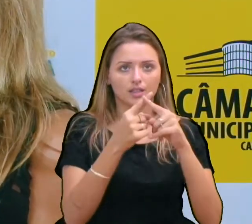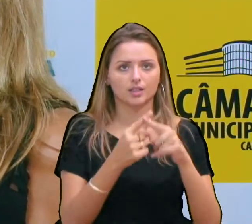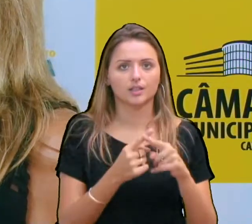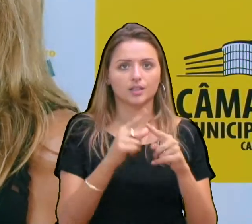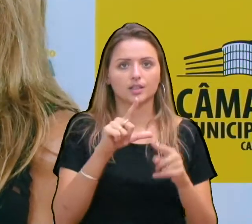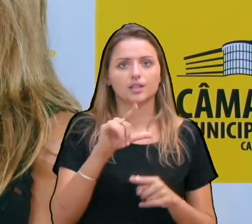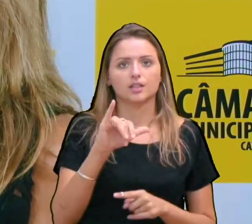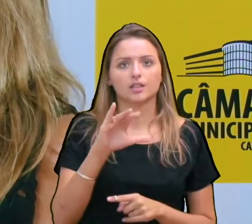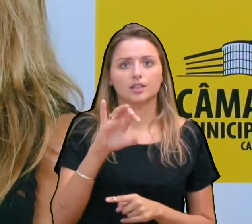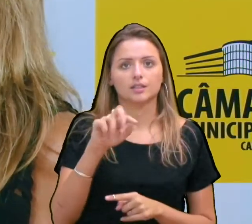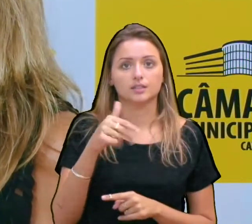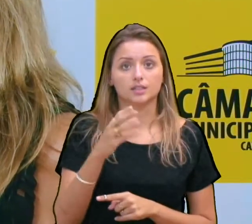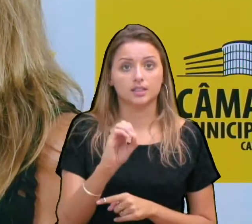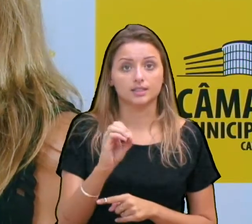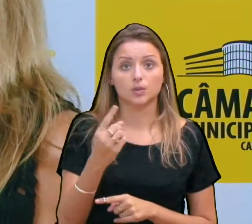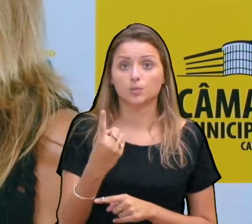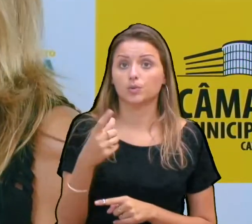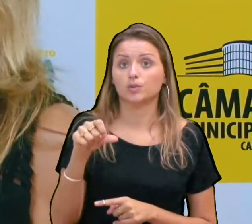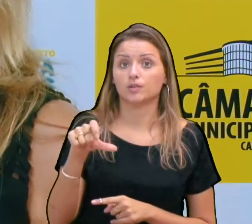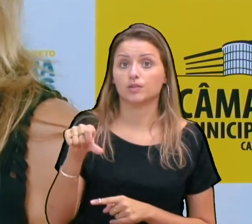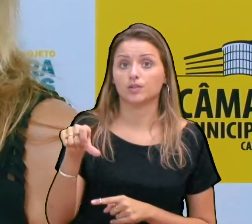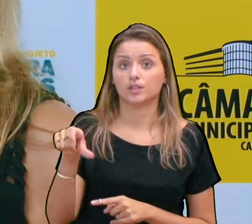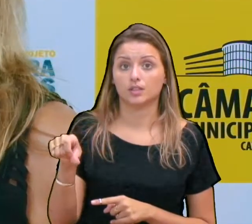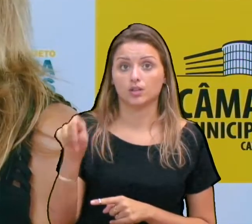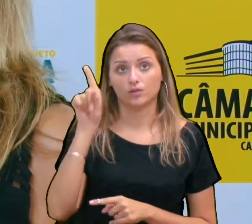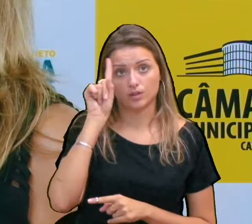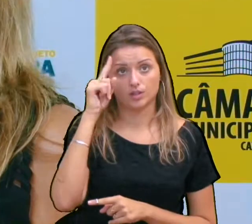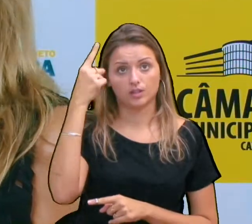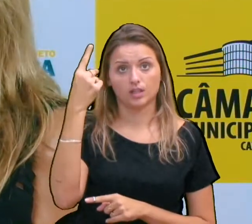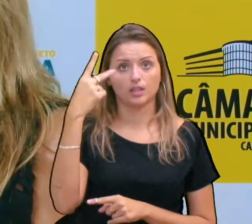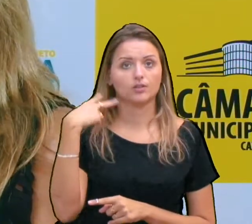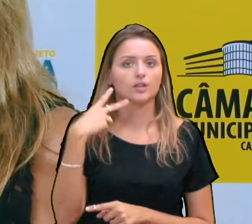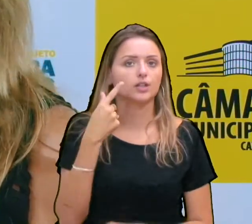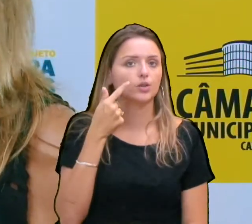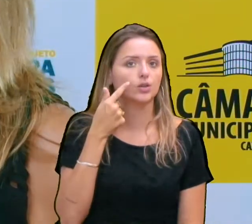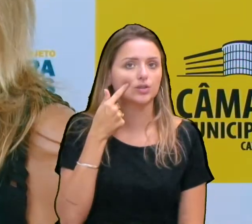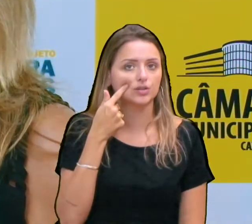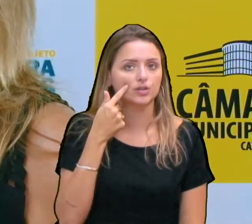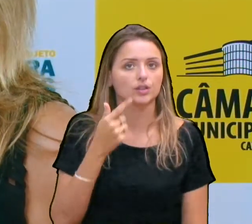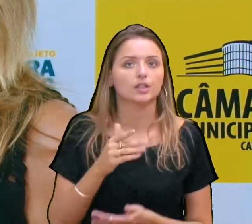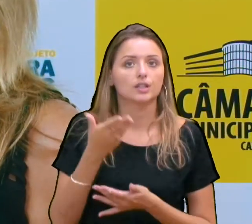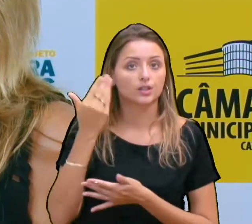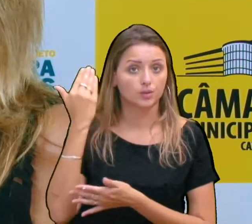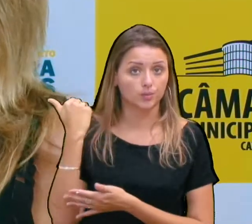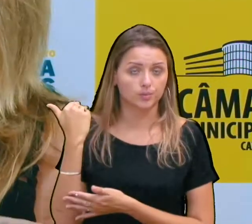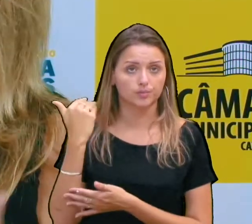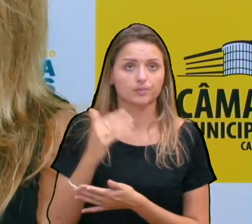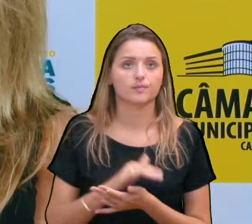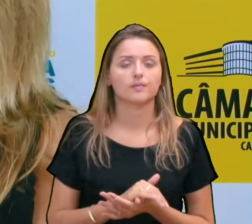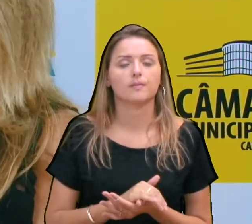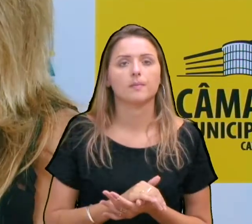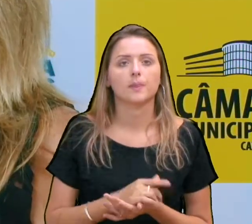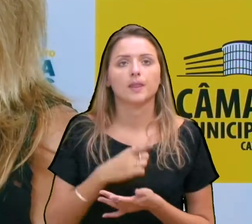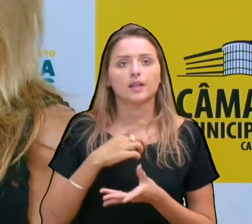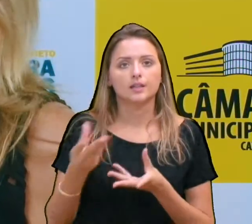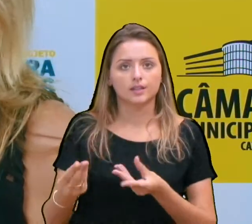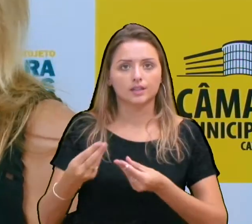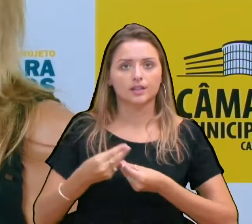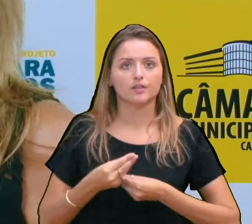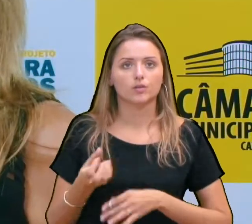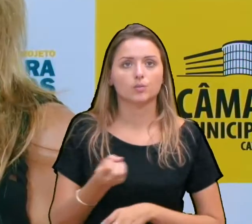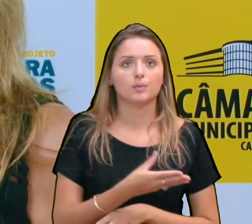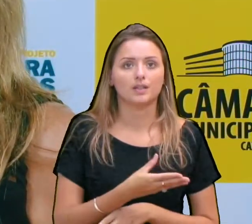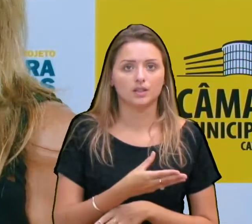de fato, ela é de 1999, de autoria da vereadora Jeni Petef, na época. Ela recebeu uma atualização